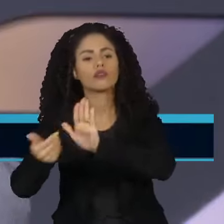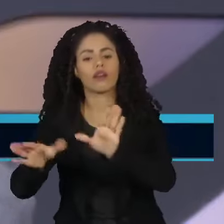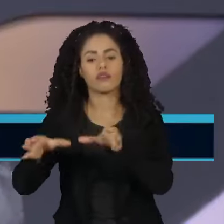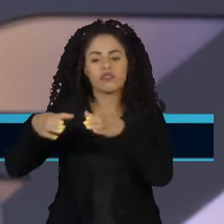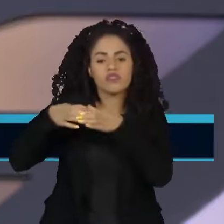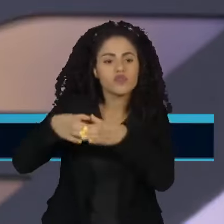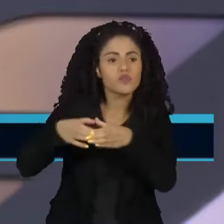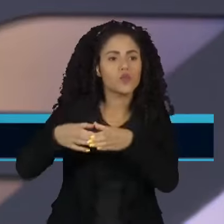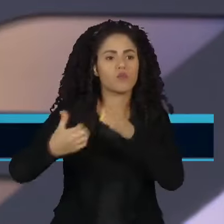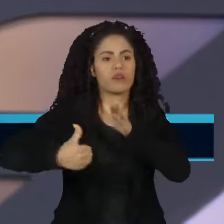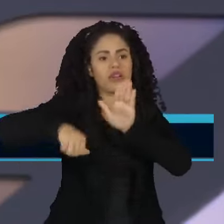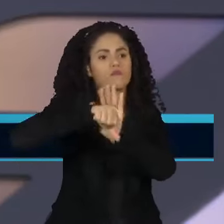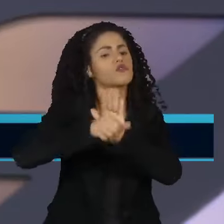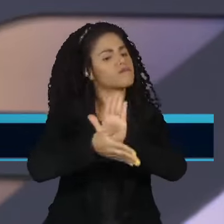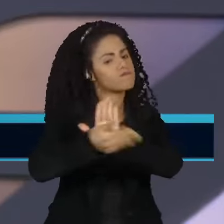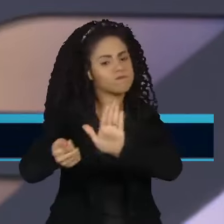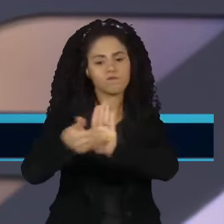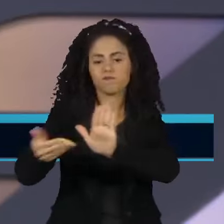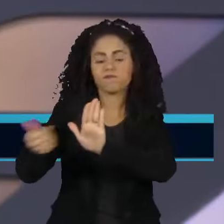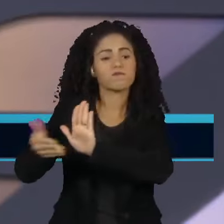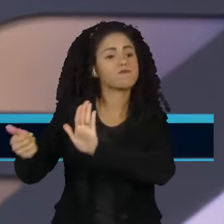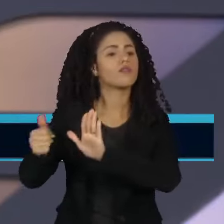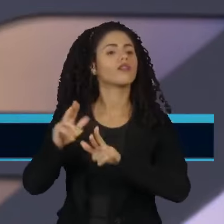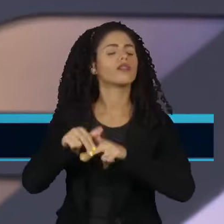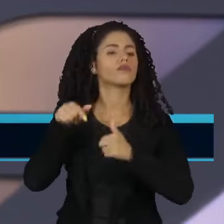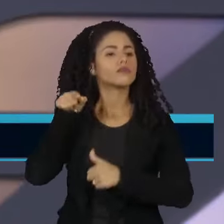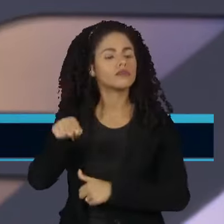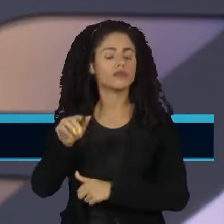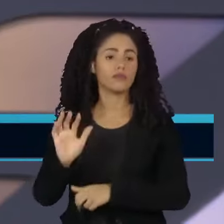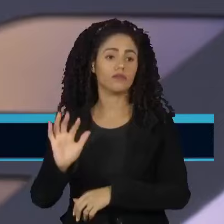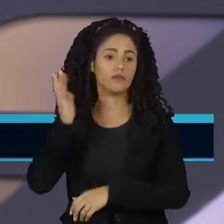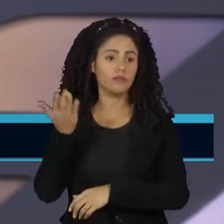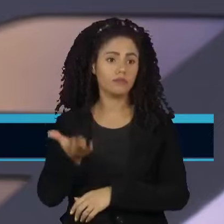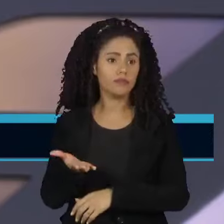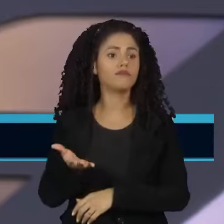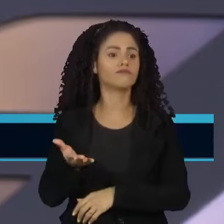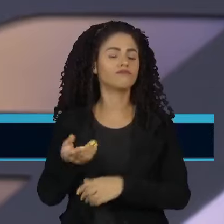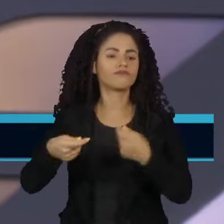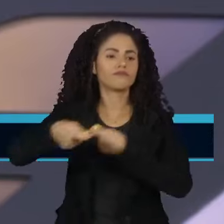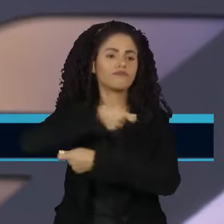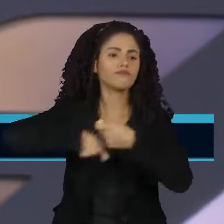terrível. A economia informal massacra